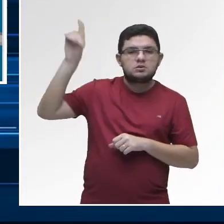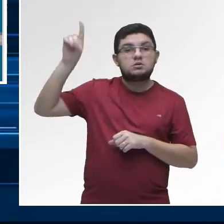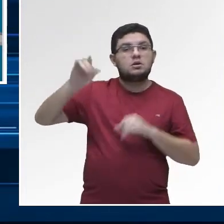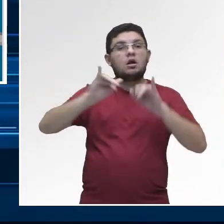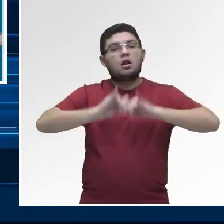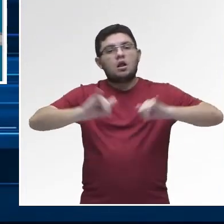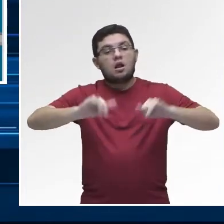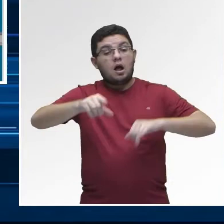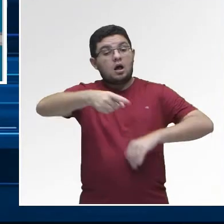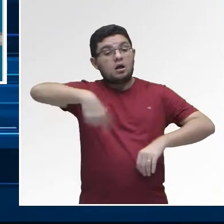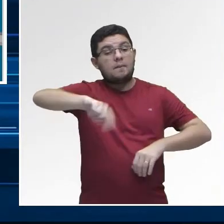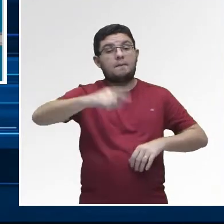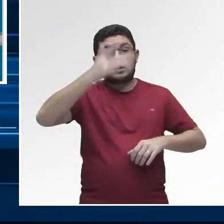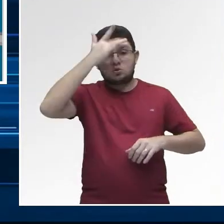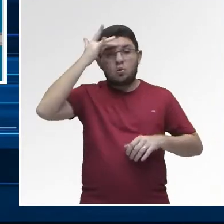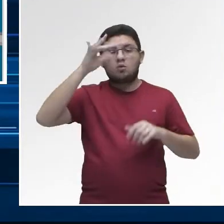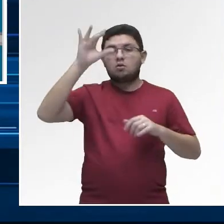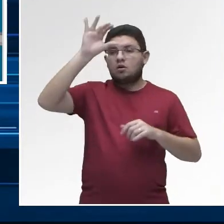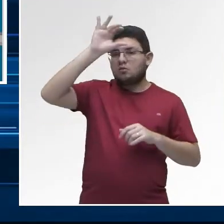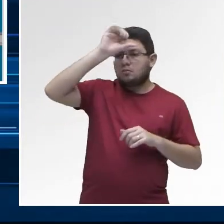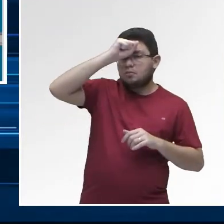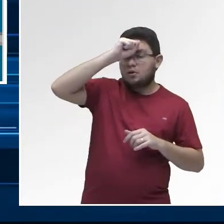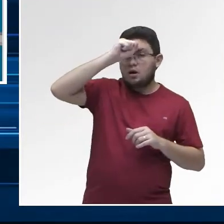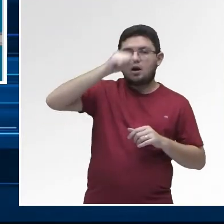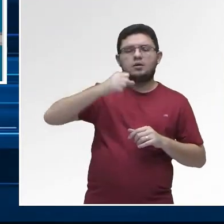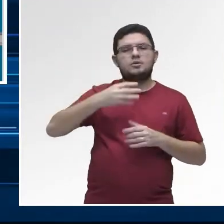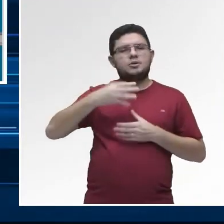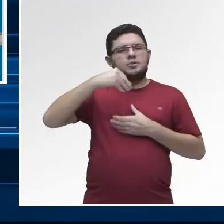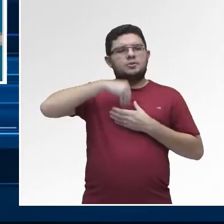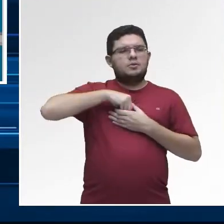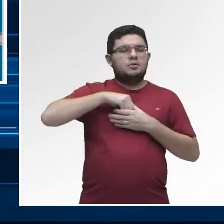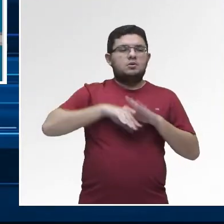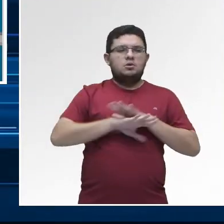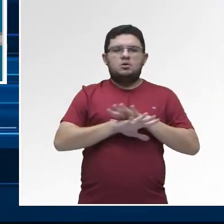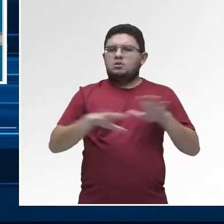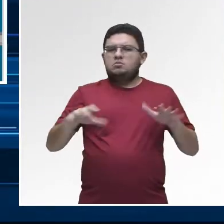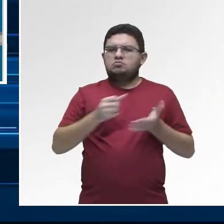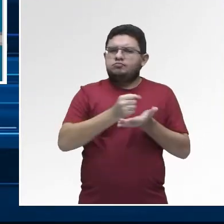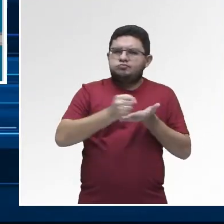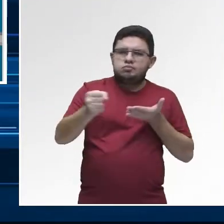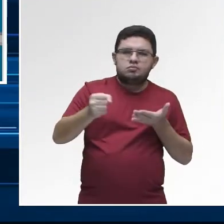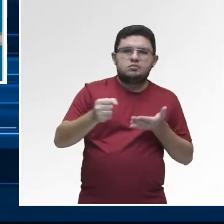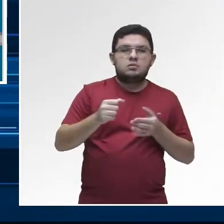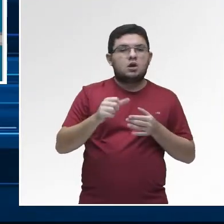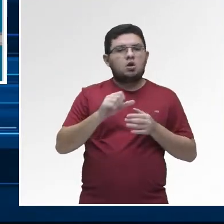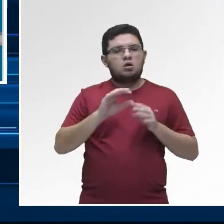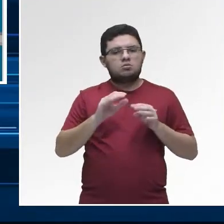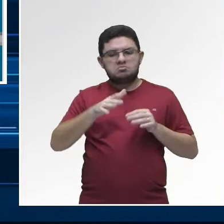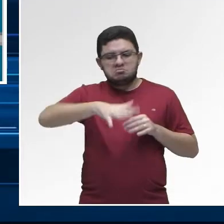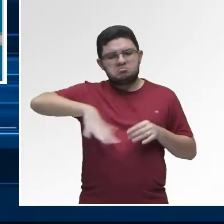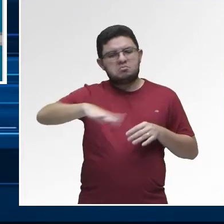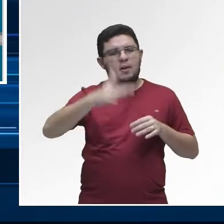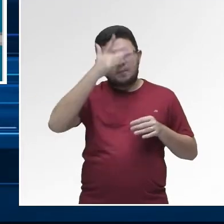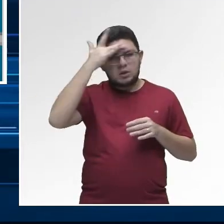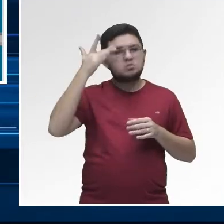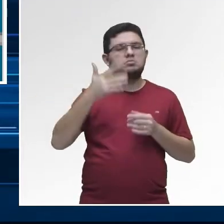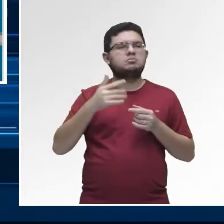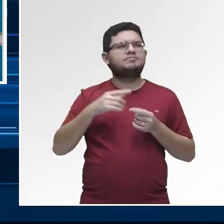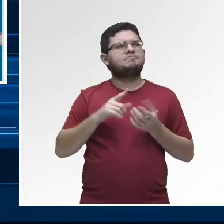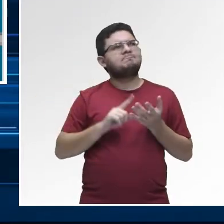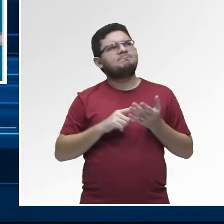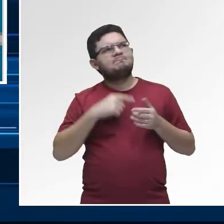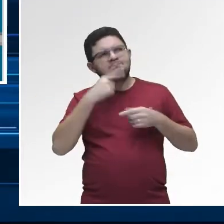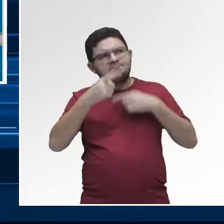então introjetavam nelas essa ideia. Então ninguém ia se questionar